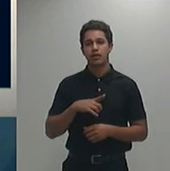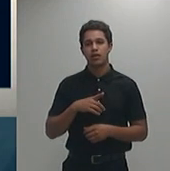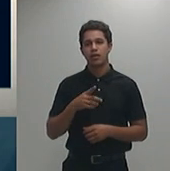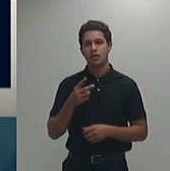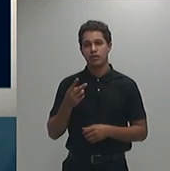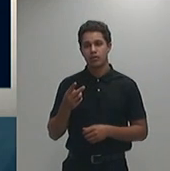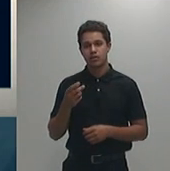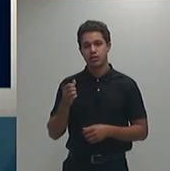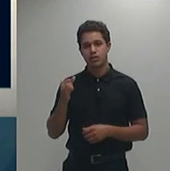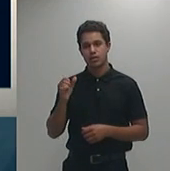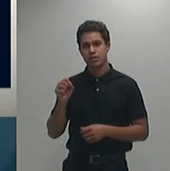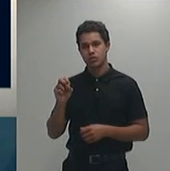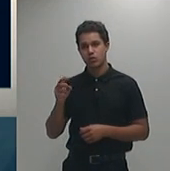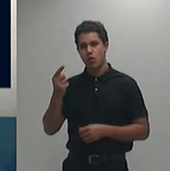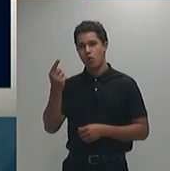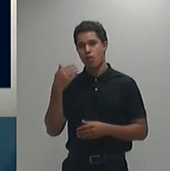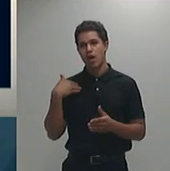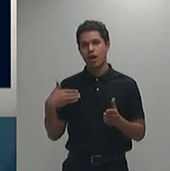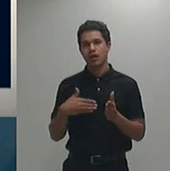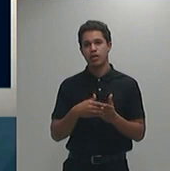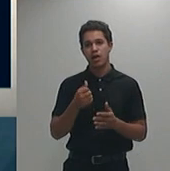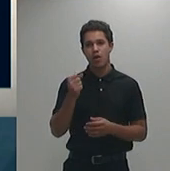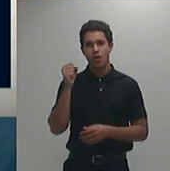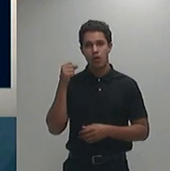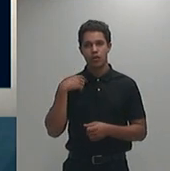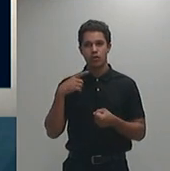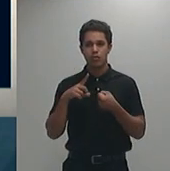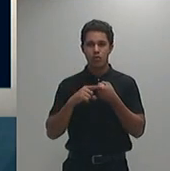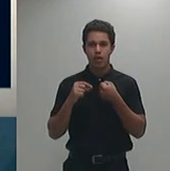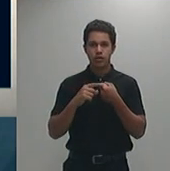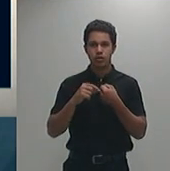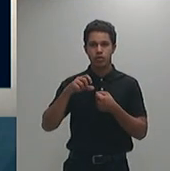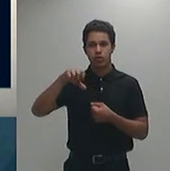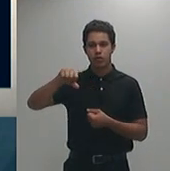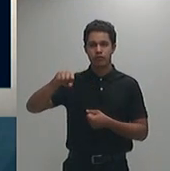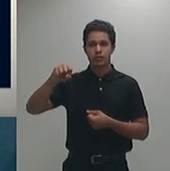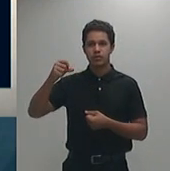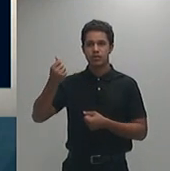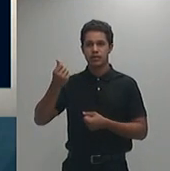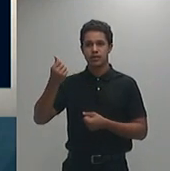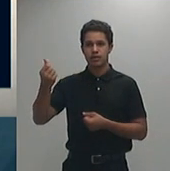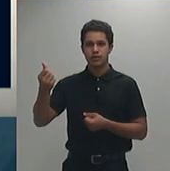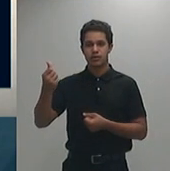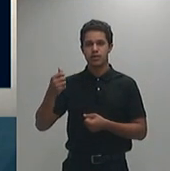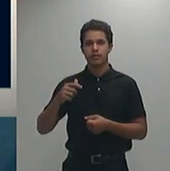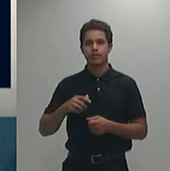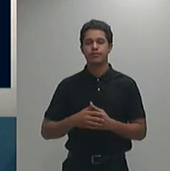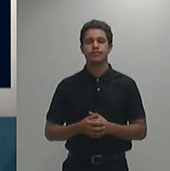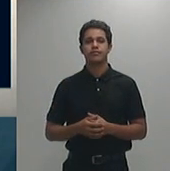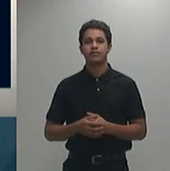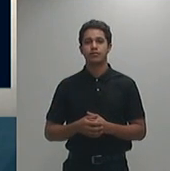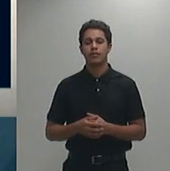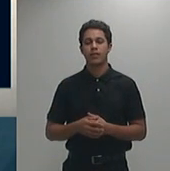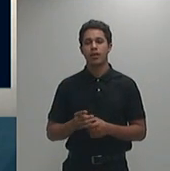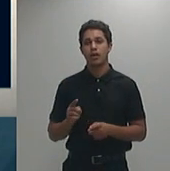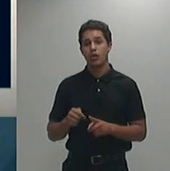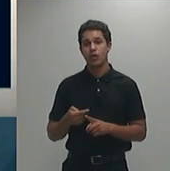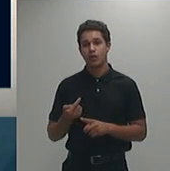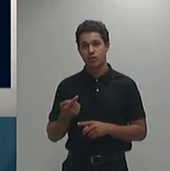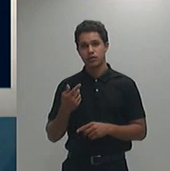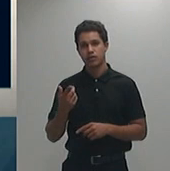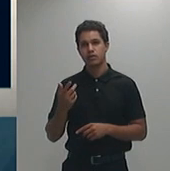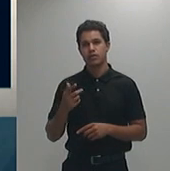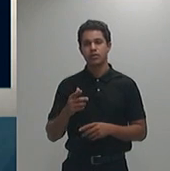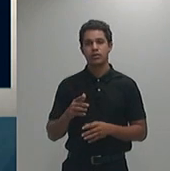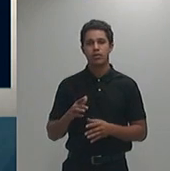incisos ou a 18 do artigo 966 ademais em circunstâncias